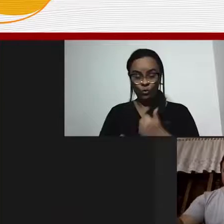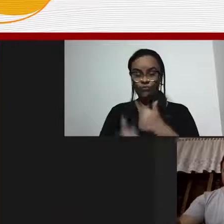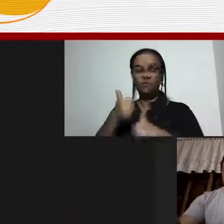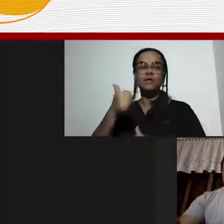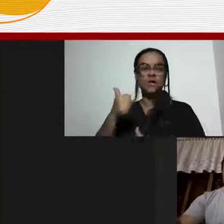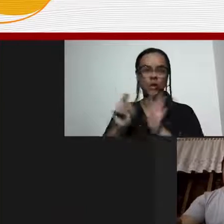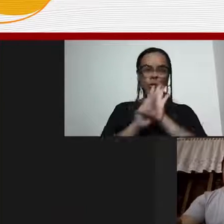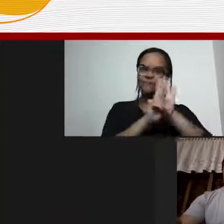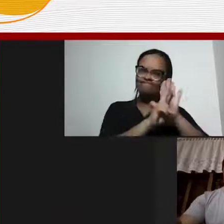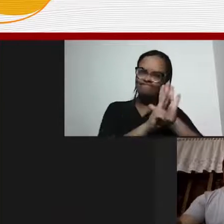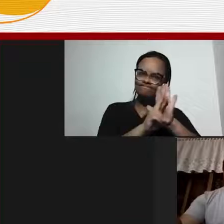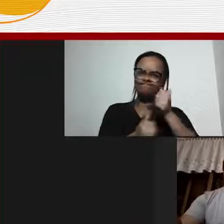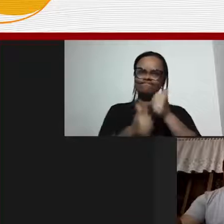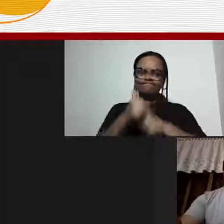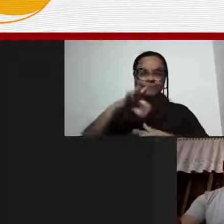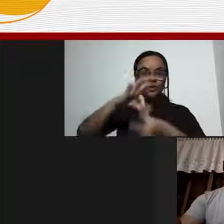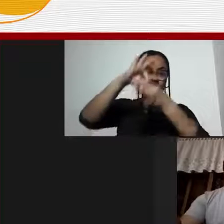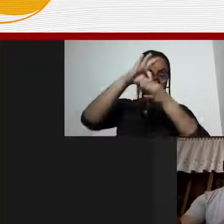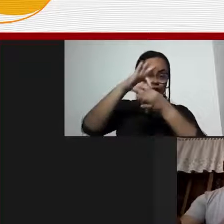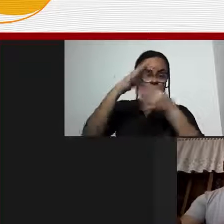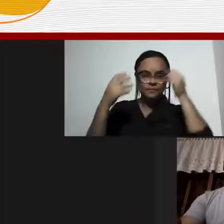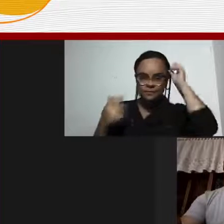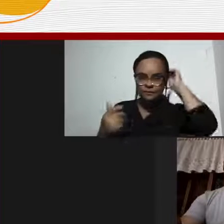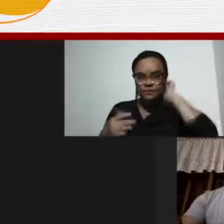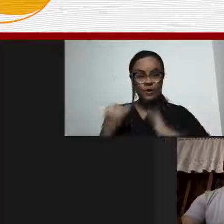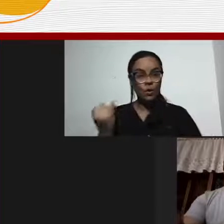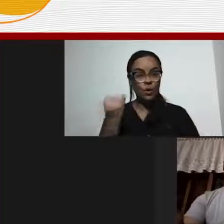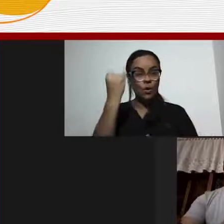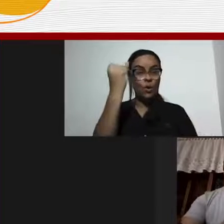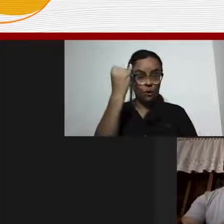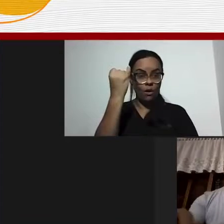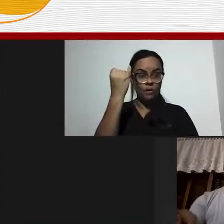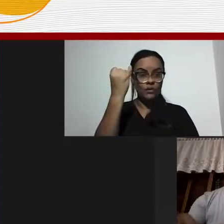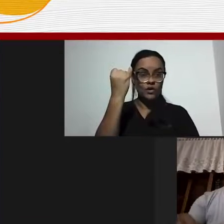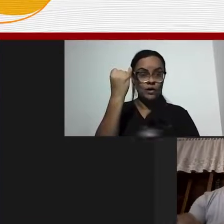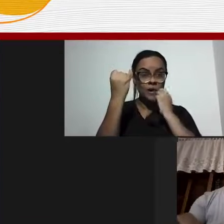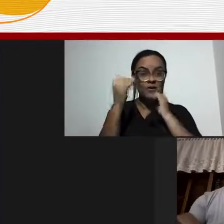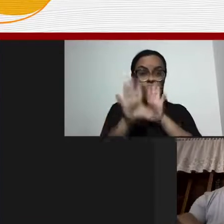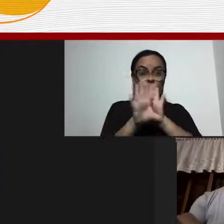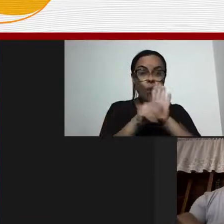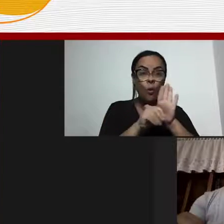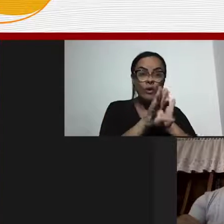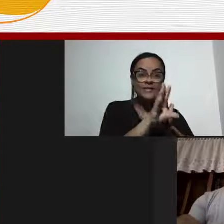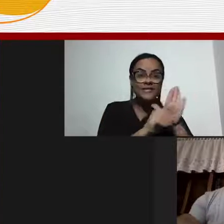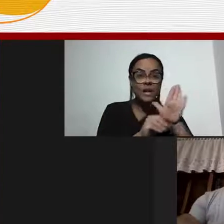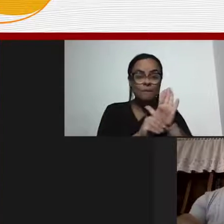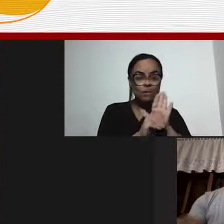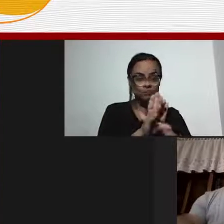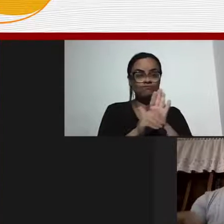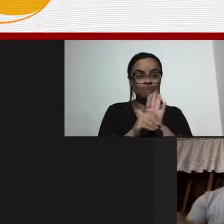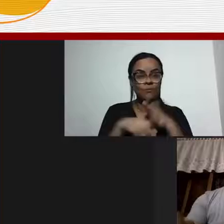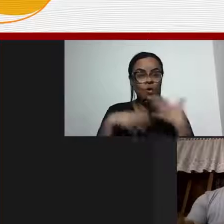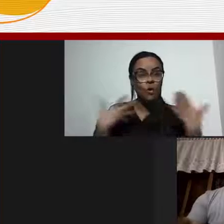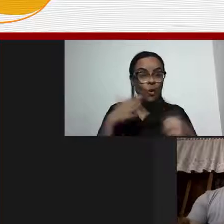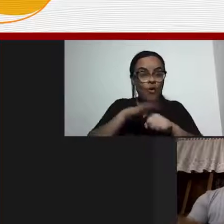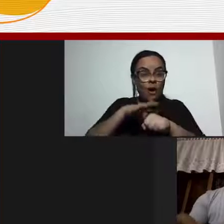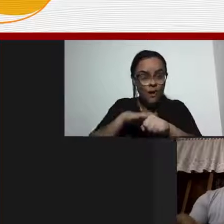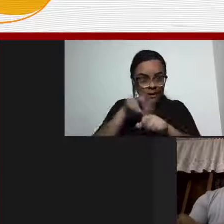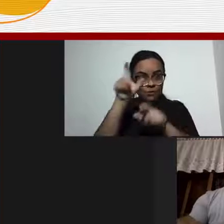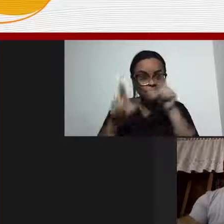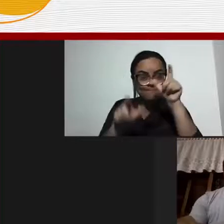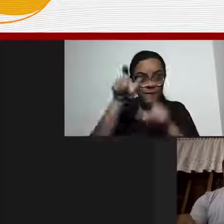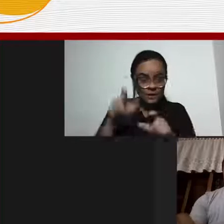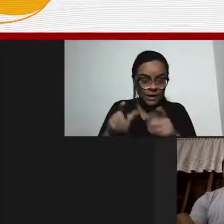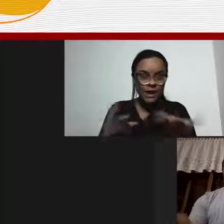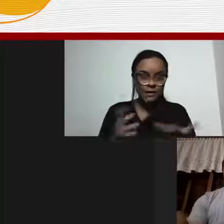como representante, a importância que você leva. O que você pode fazer para outras pessoas?